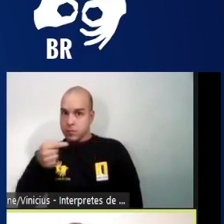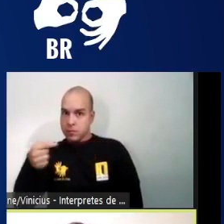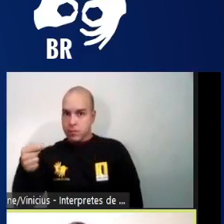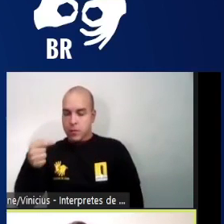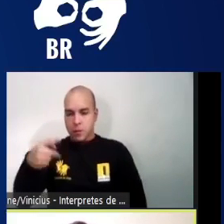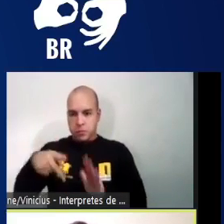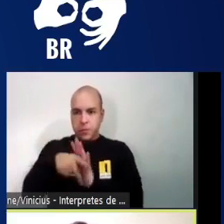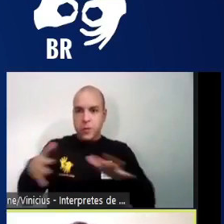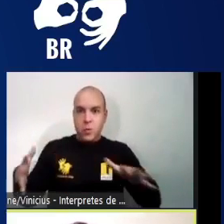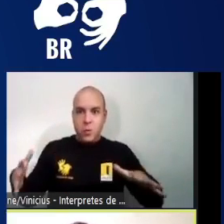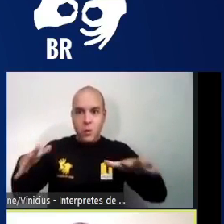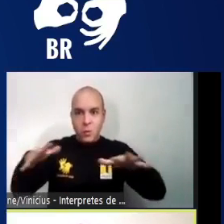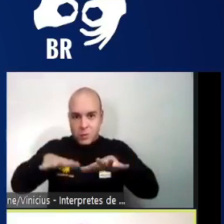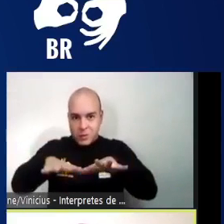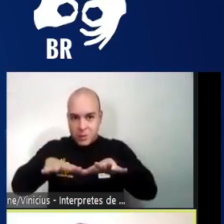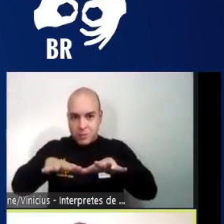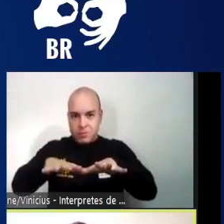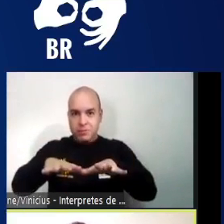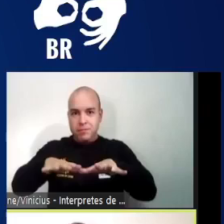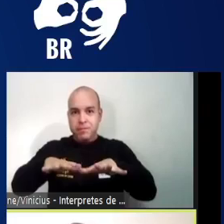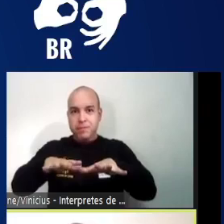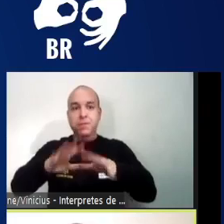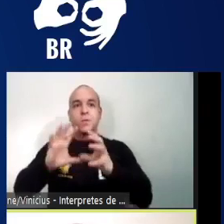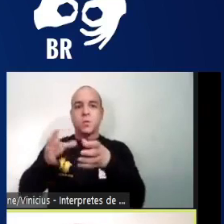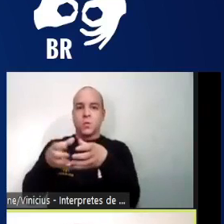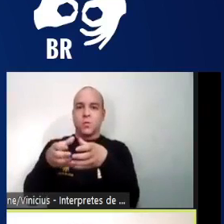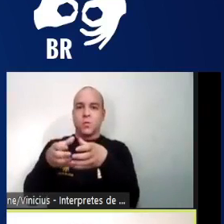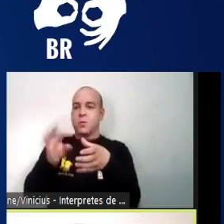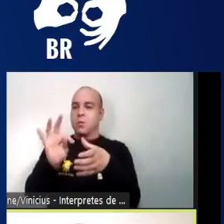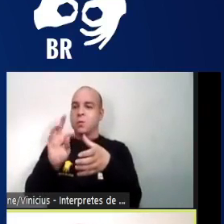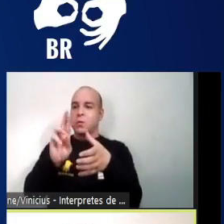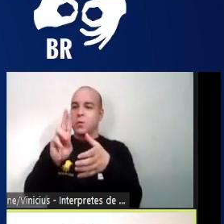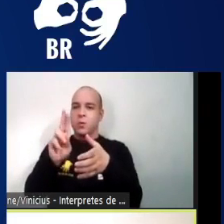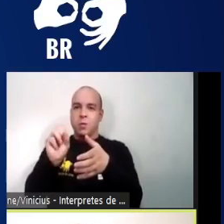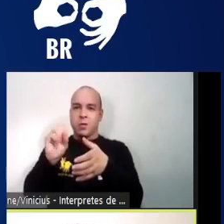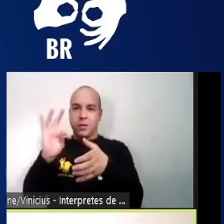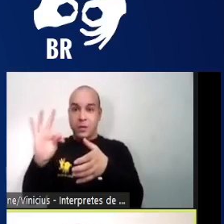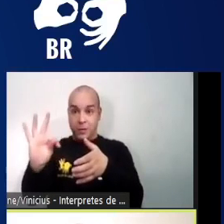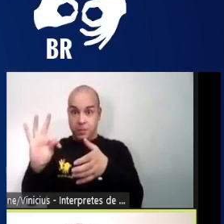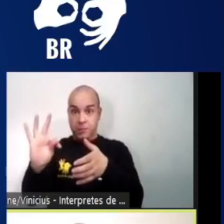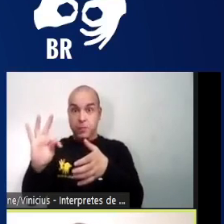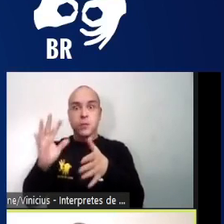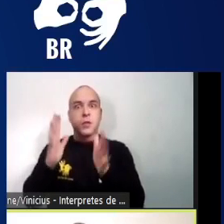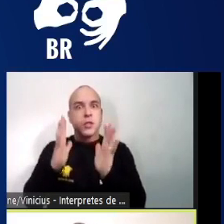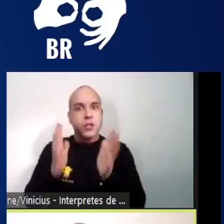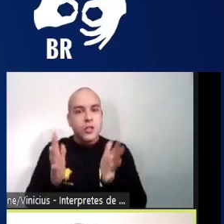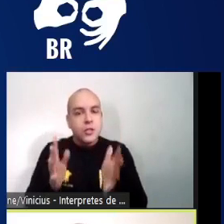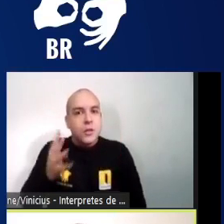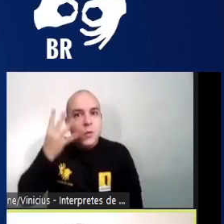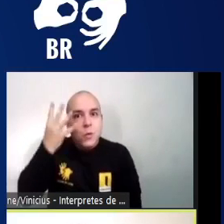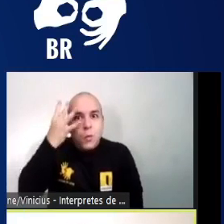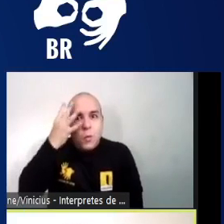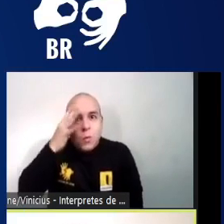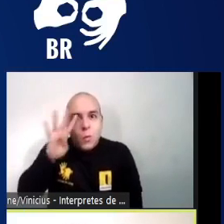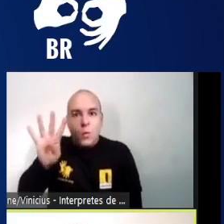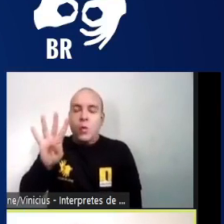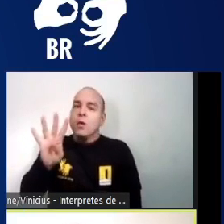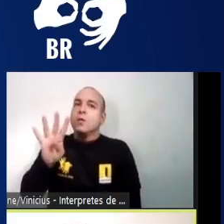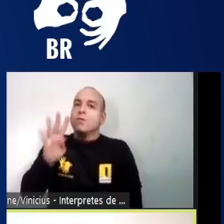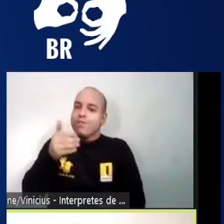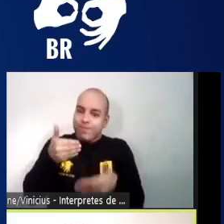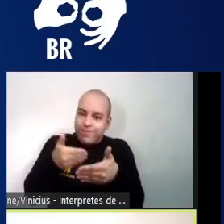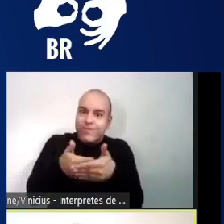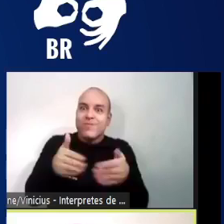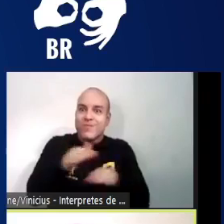Americas. É um prazer tê-los aqui neste quarto dia, já estamos quase no final, mas ainda temos muitas coisas pela